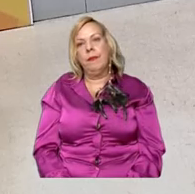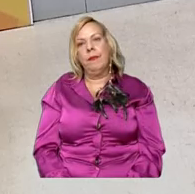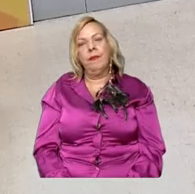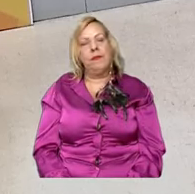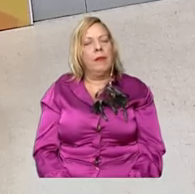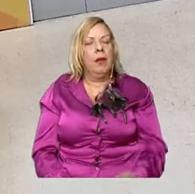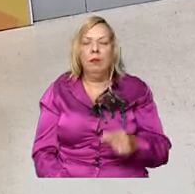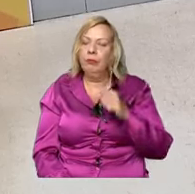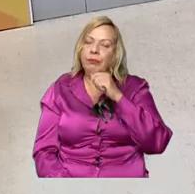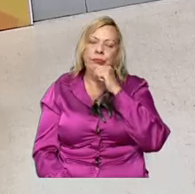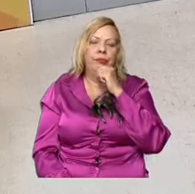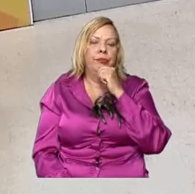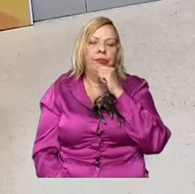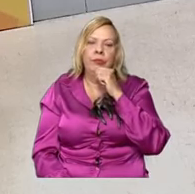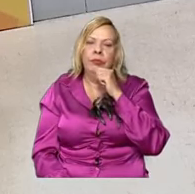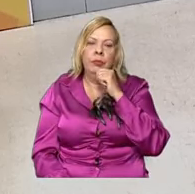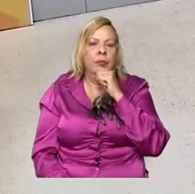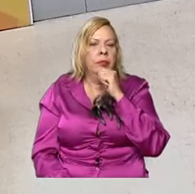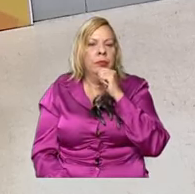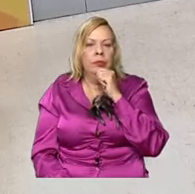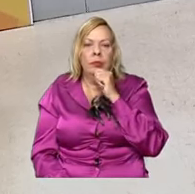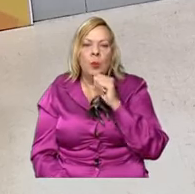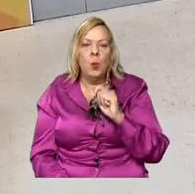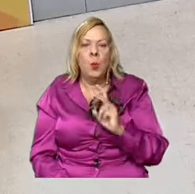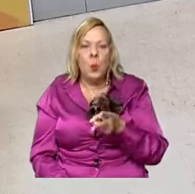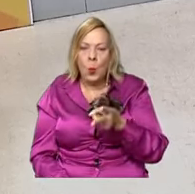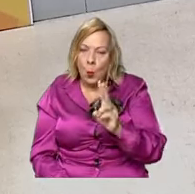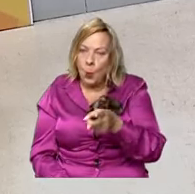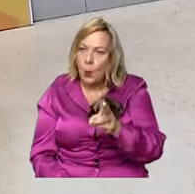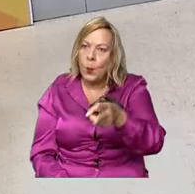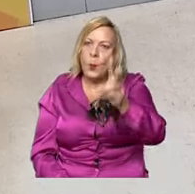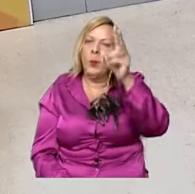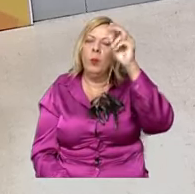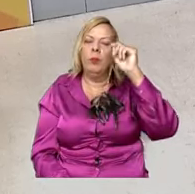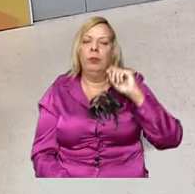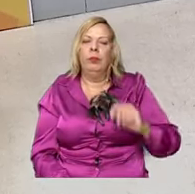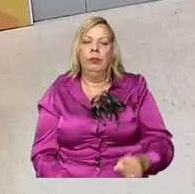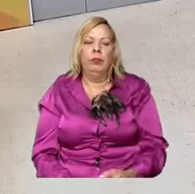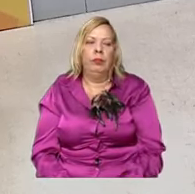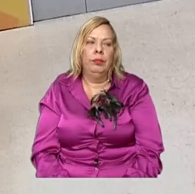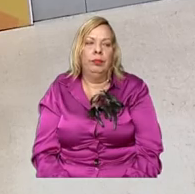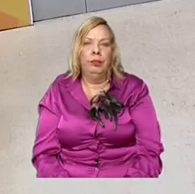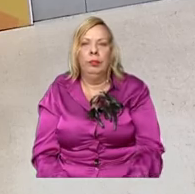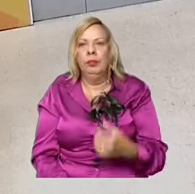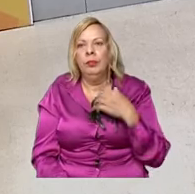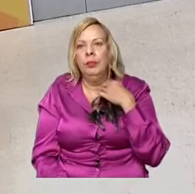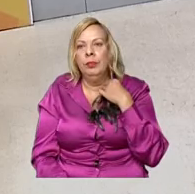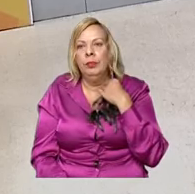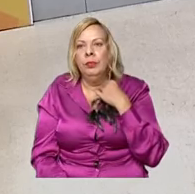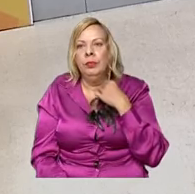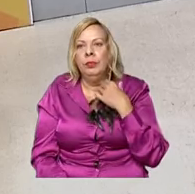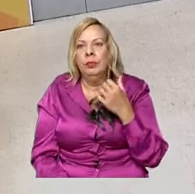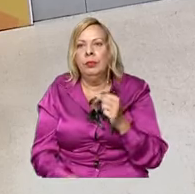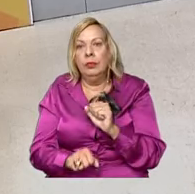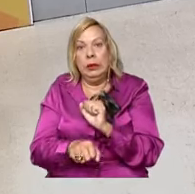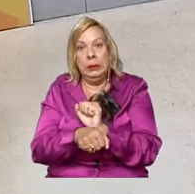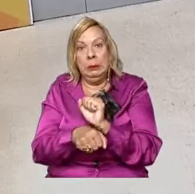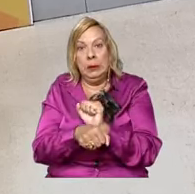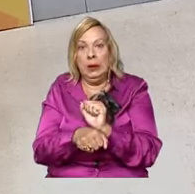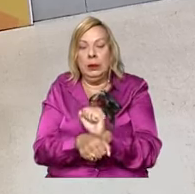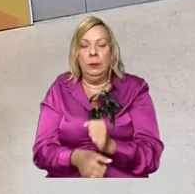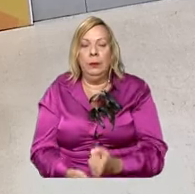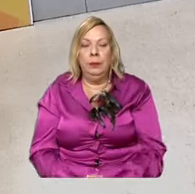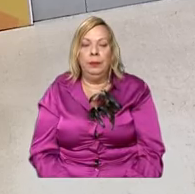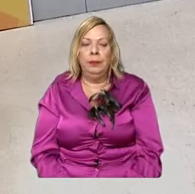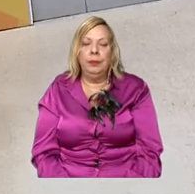Ainda não. Pode seguir que não tem nada. Nem encostou ninguém. Ele tá esperando a